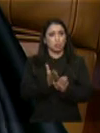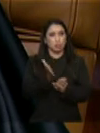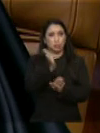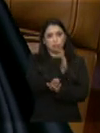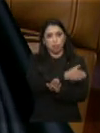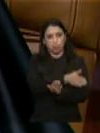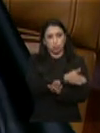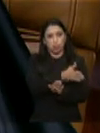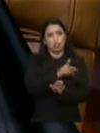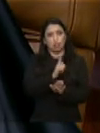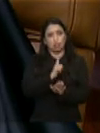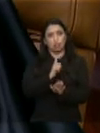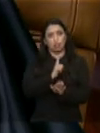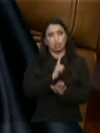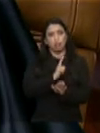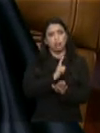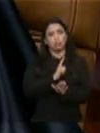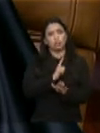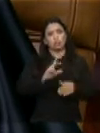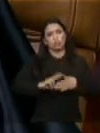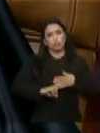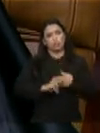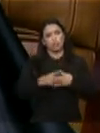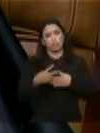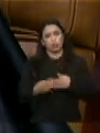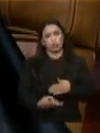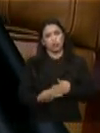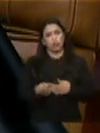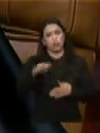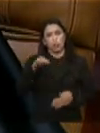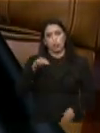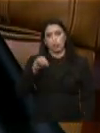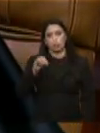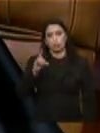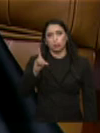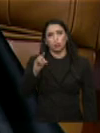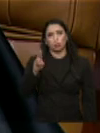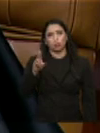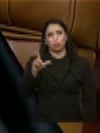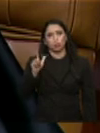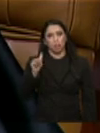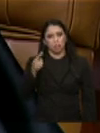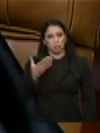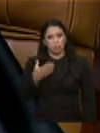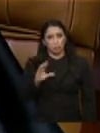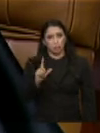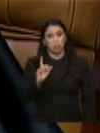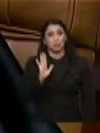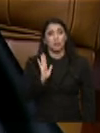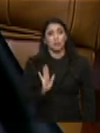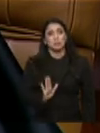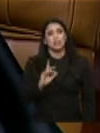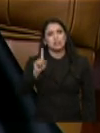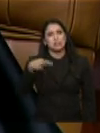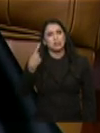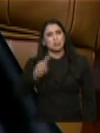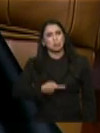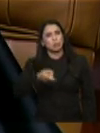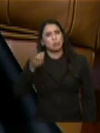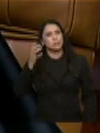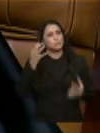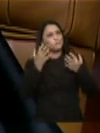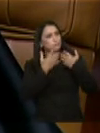anterioridade e no que diz respeito à modulação. E digo mais adiante que, após refletir sobre